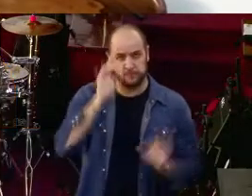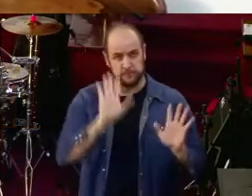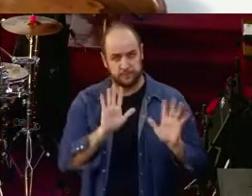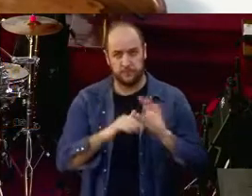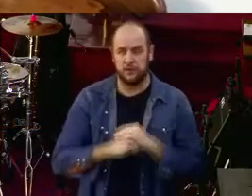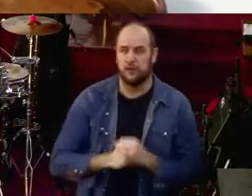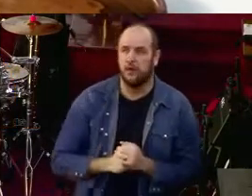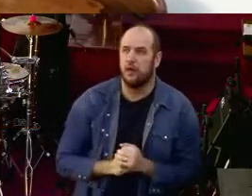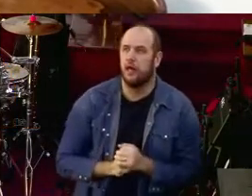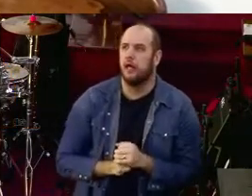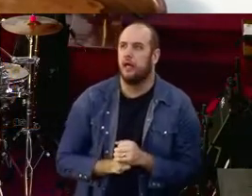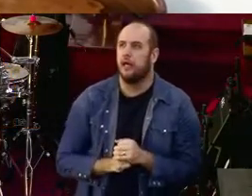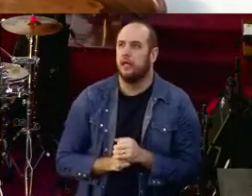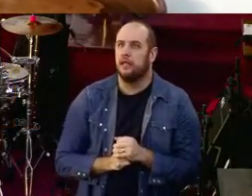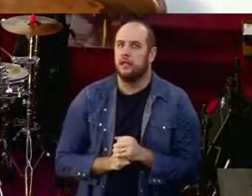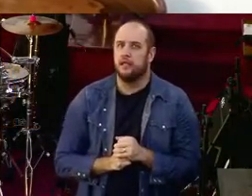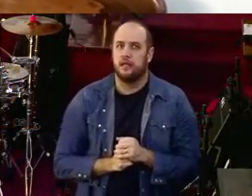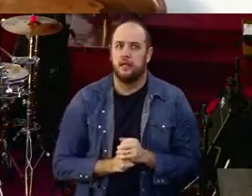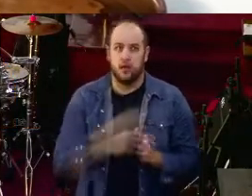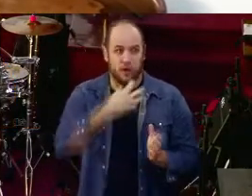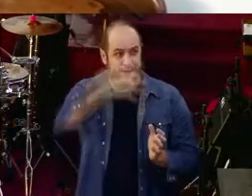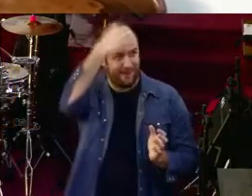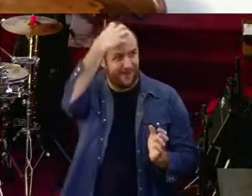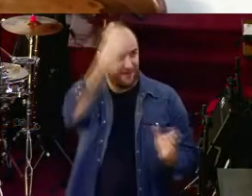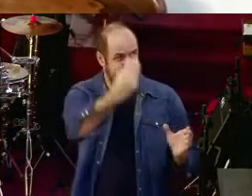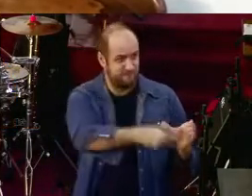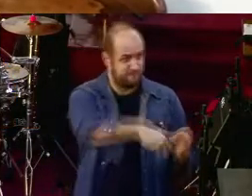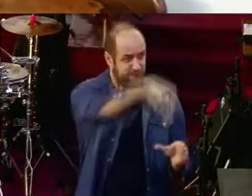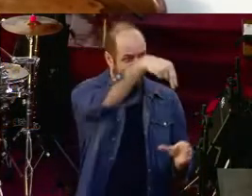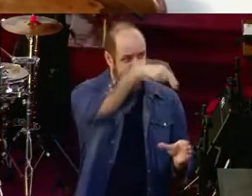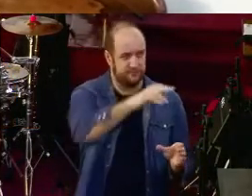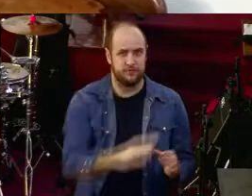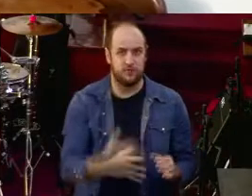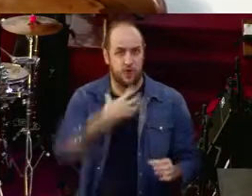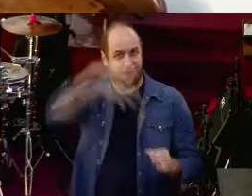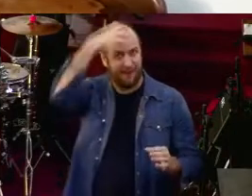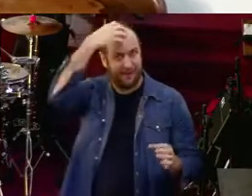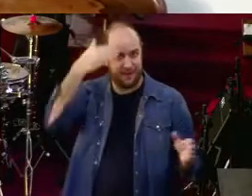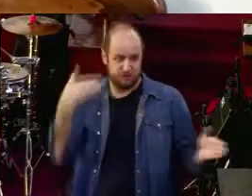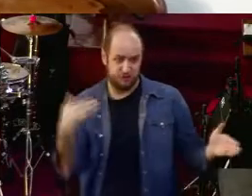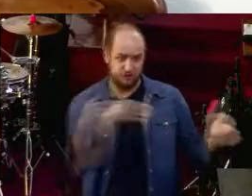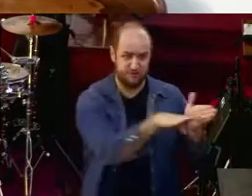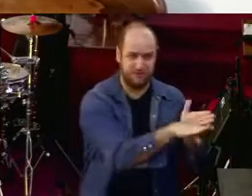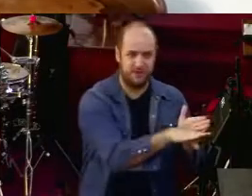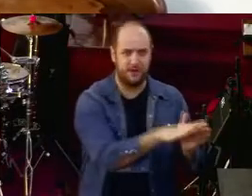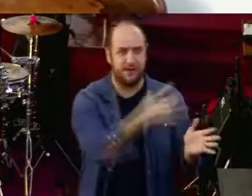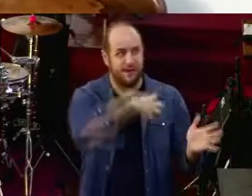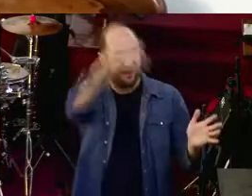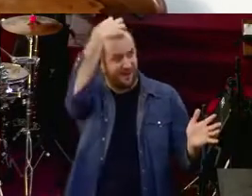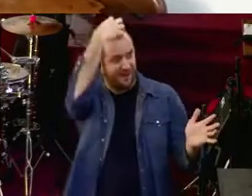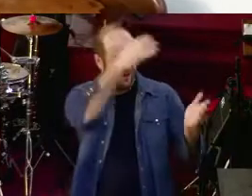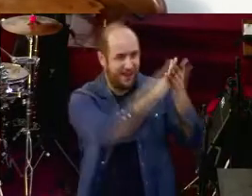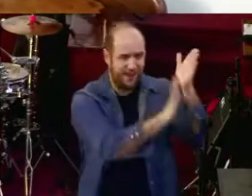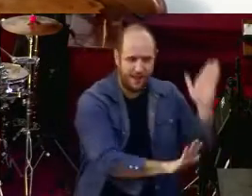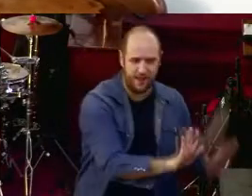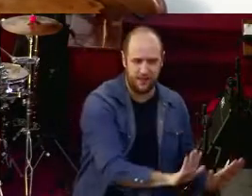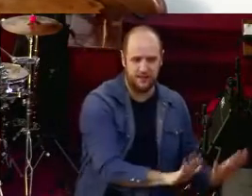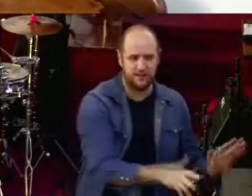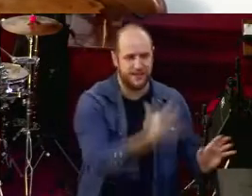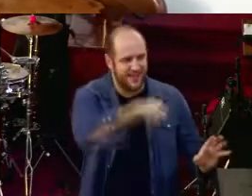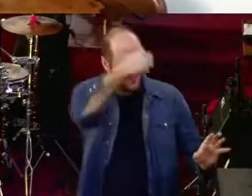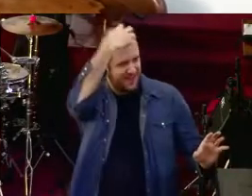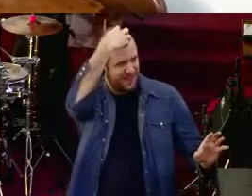a ascendência do rei, nós temos a chegada do rei, nós temos a adoração ao rei, nós